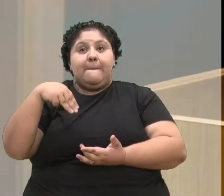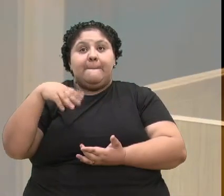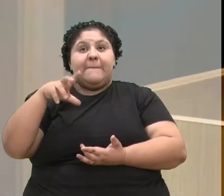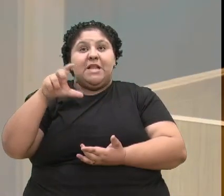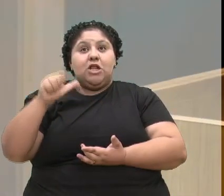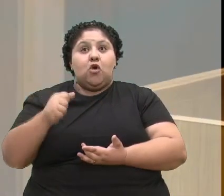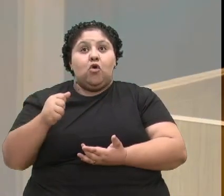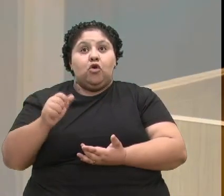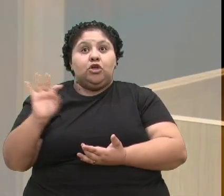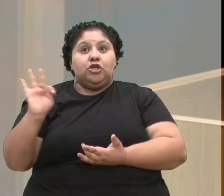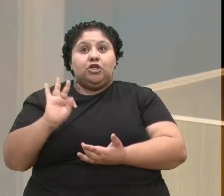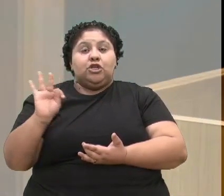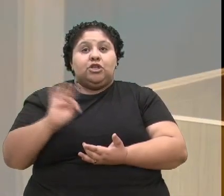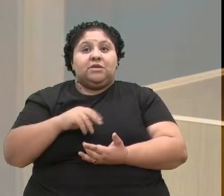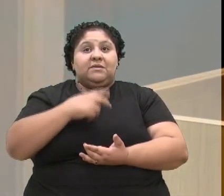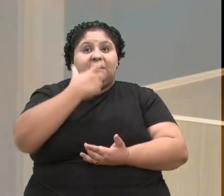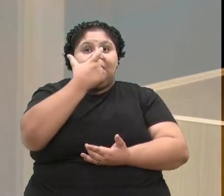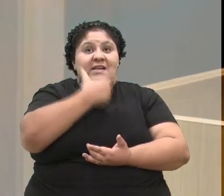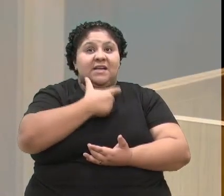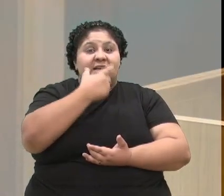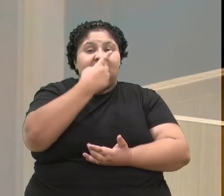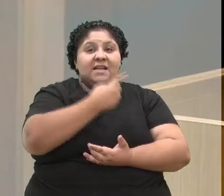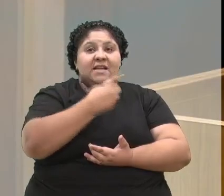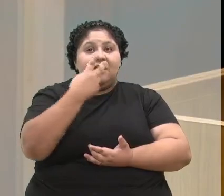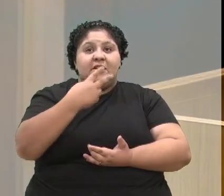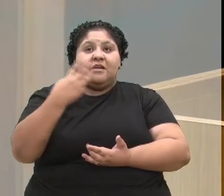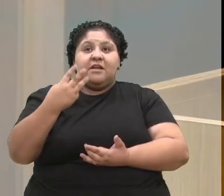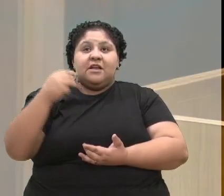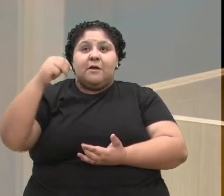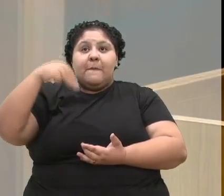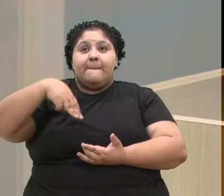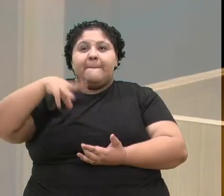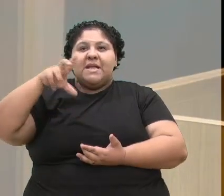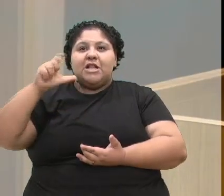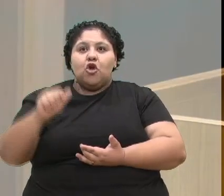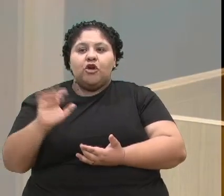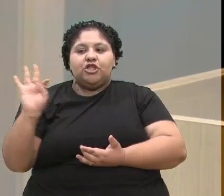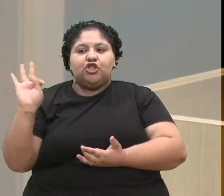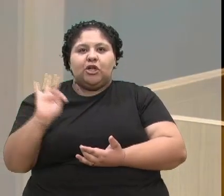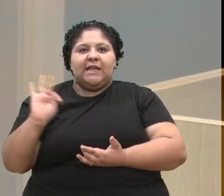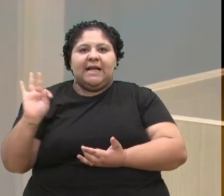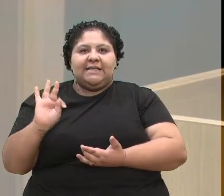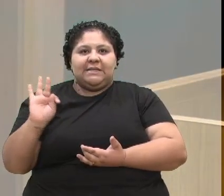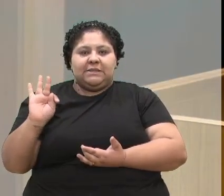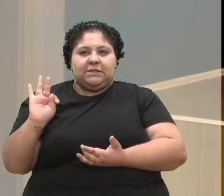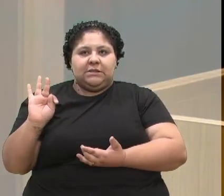de maçã são 123 milhões de toneladas.